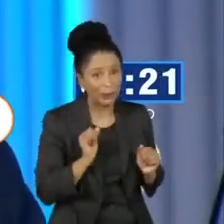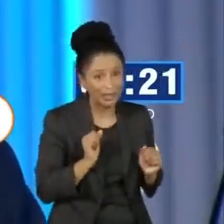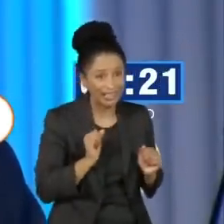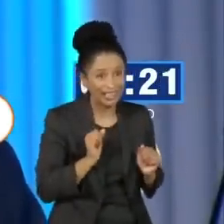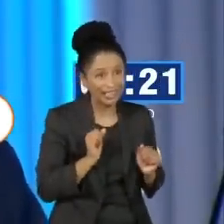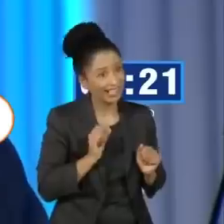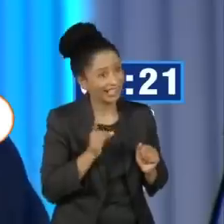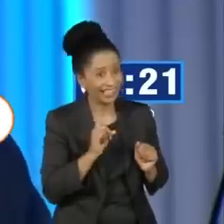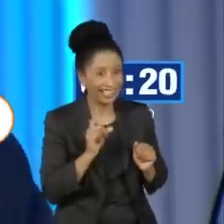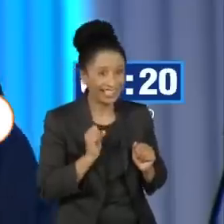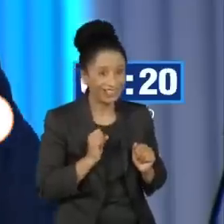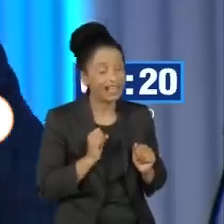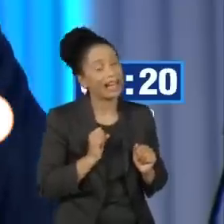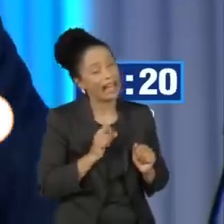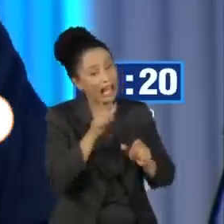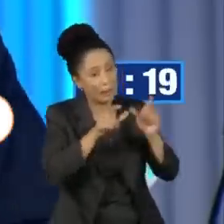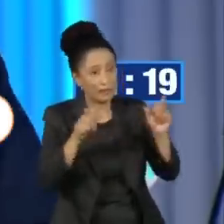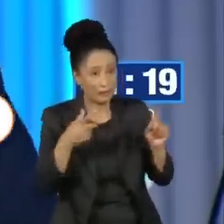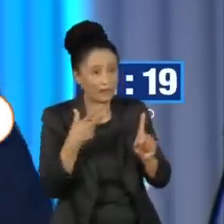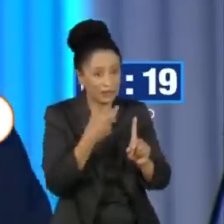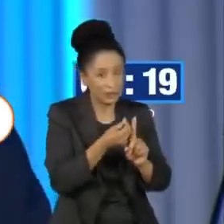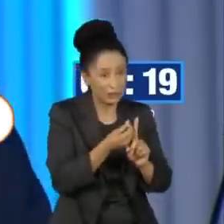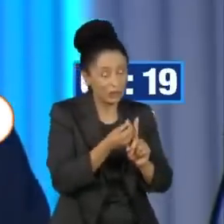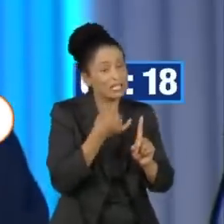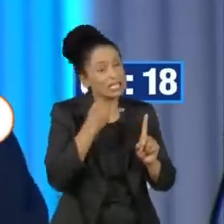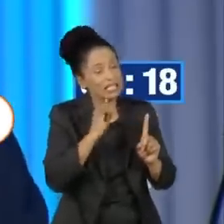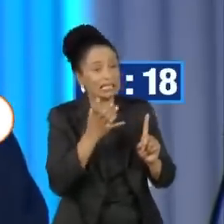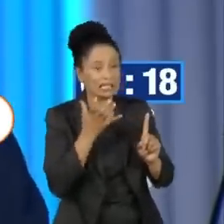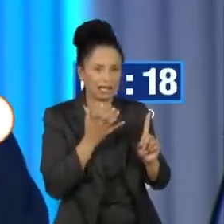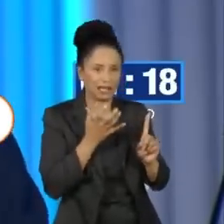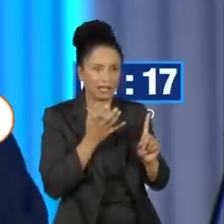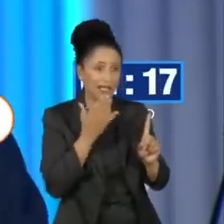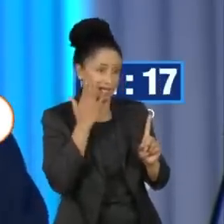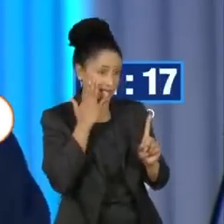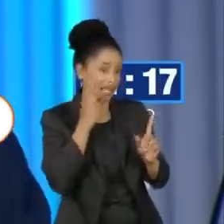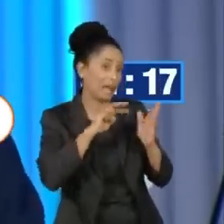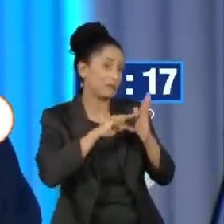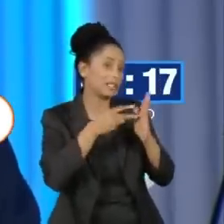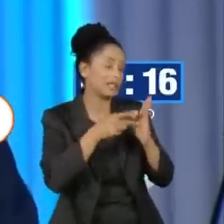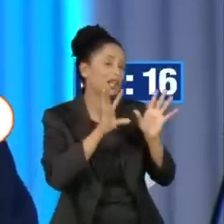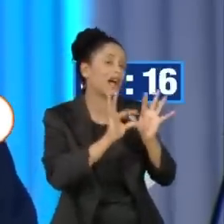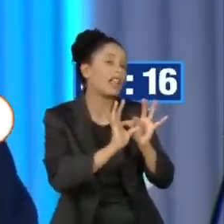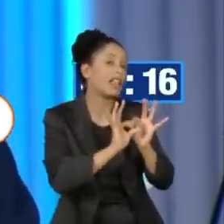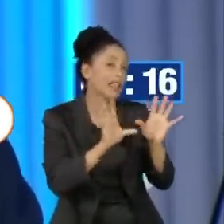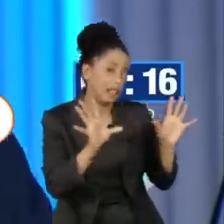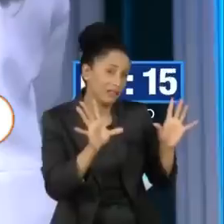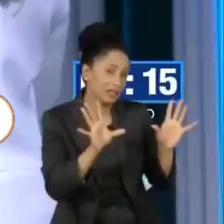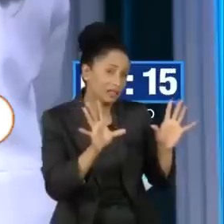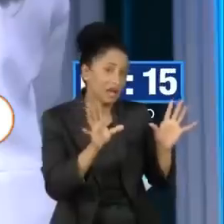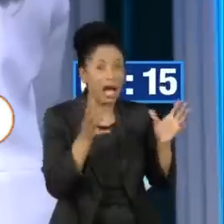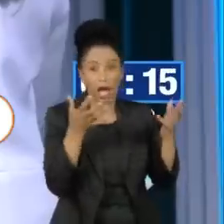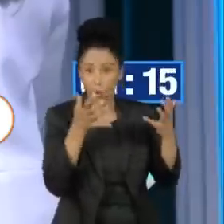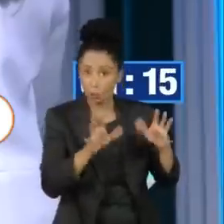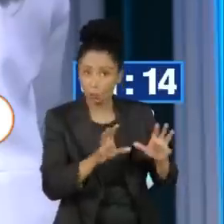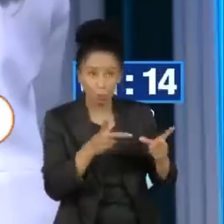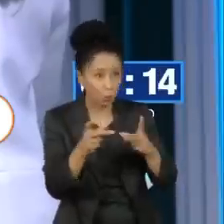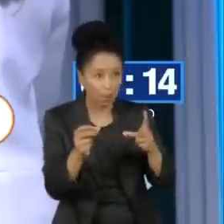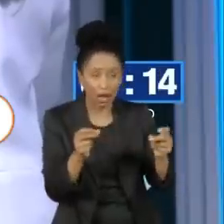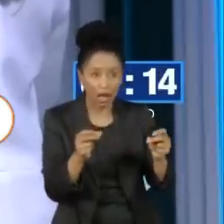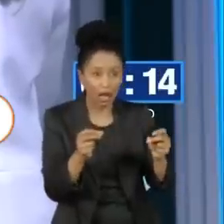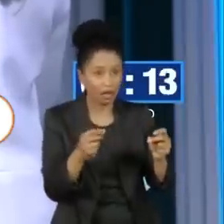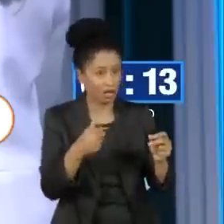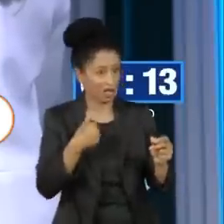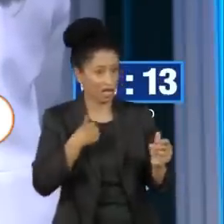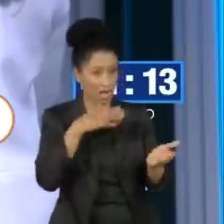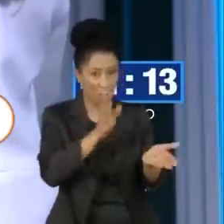vacinou-se quem quis A senhora sabe o que é liberdade quem não quiser tomar vacina que não tome eu não fechei nenhuma casa